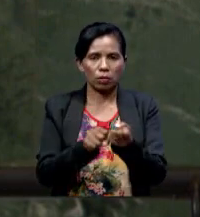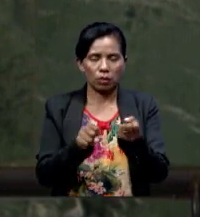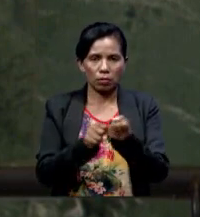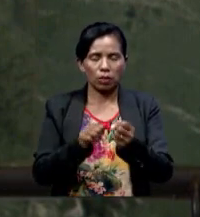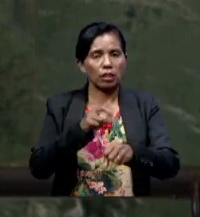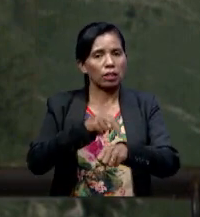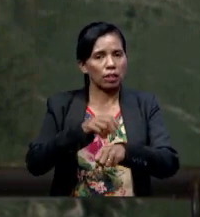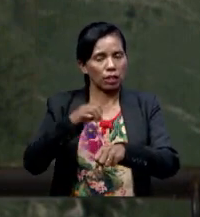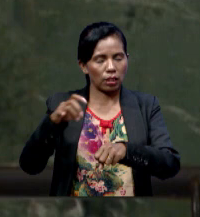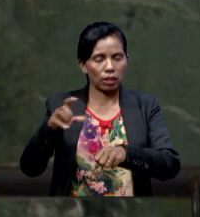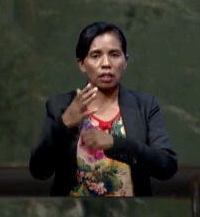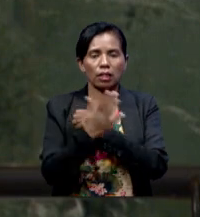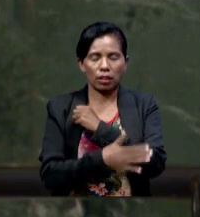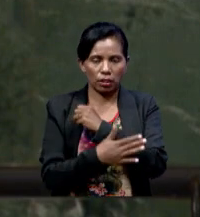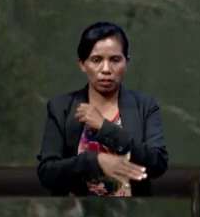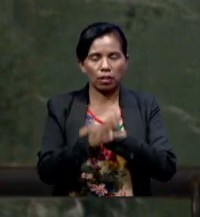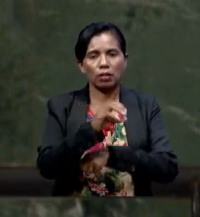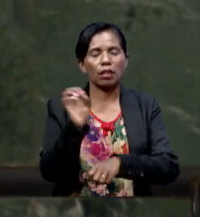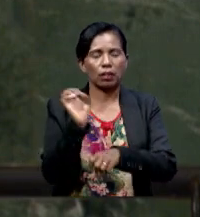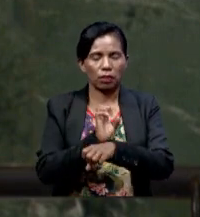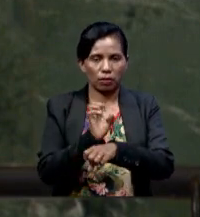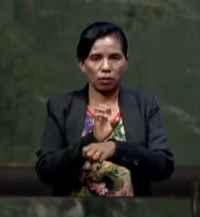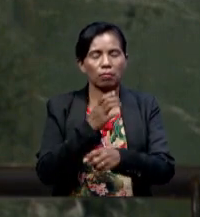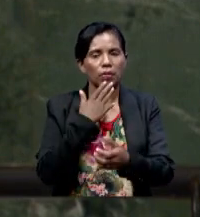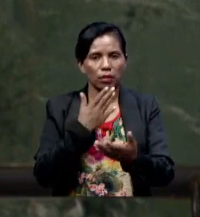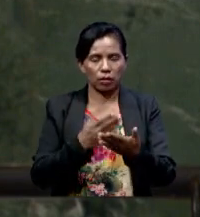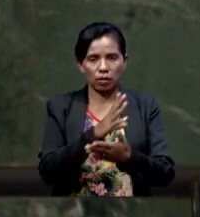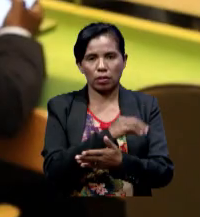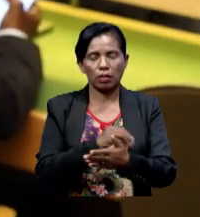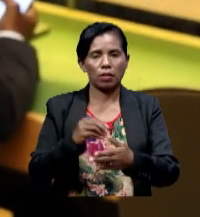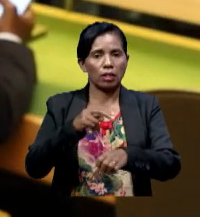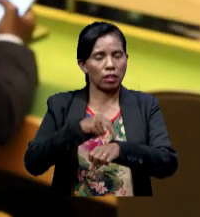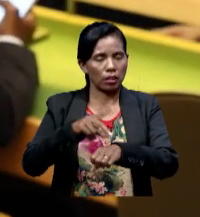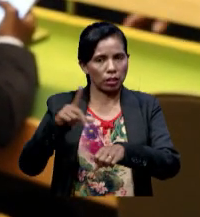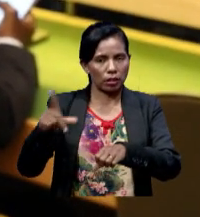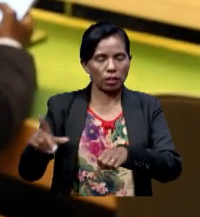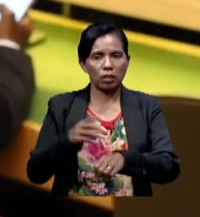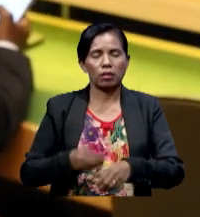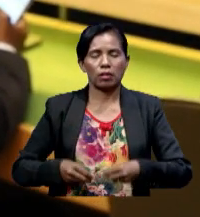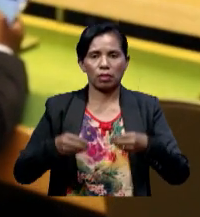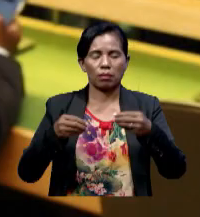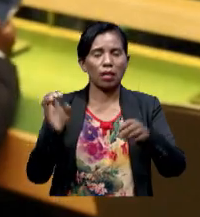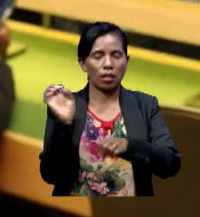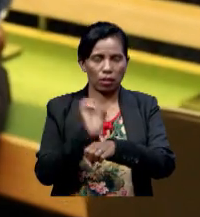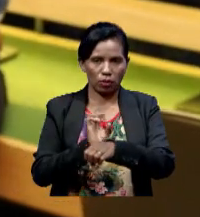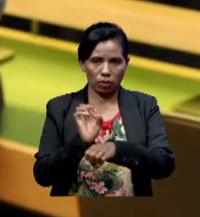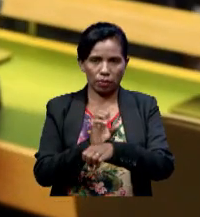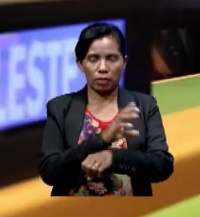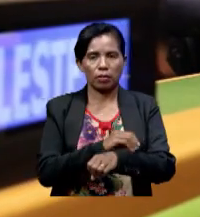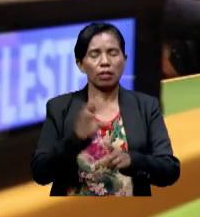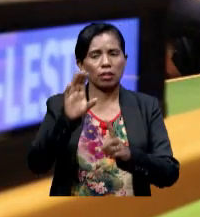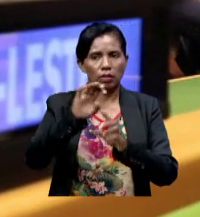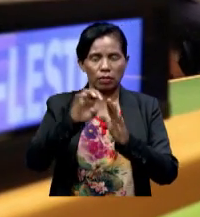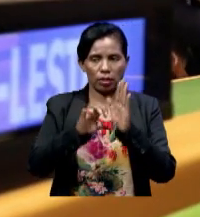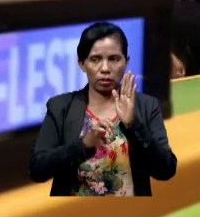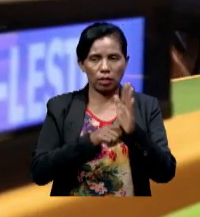na saunian, hanesan reforma económica doméstica, interesse nacional no diversificação económica. Chefe de Estado